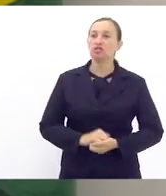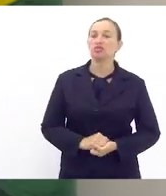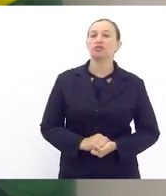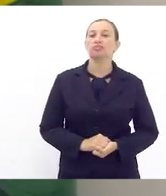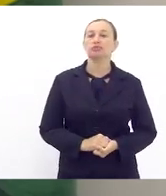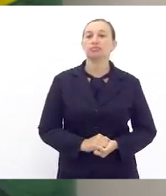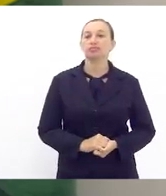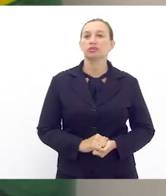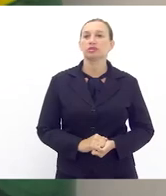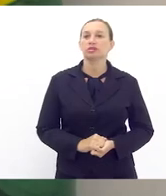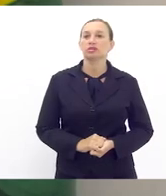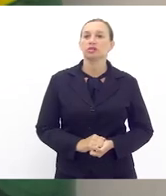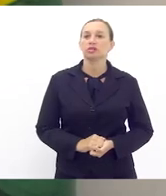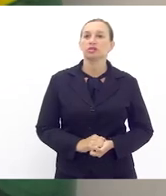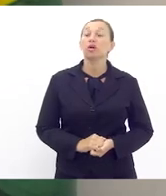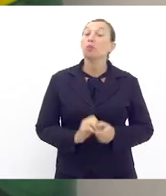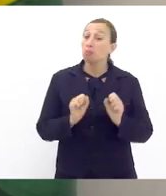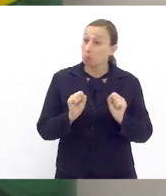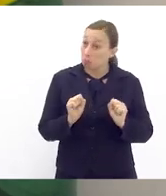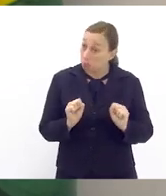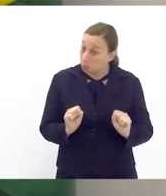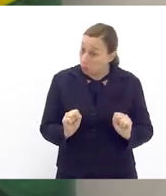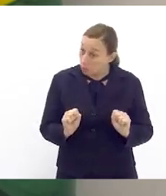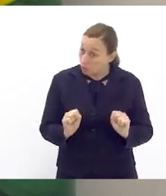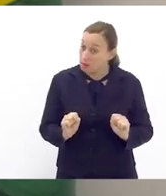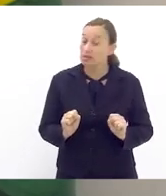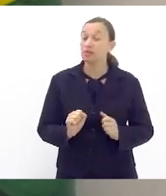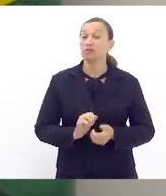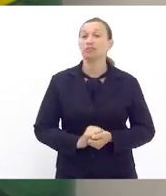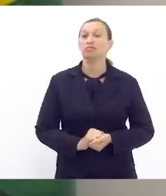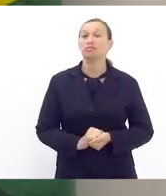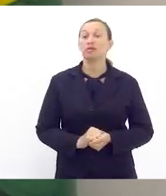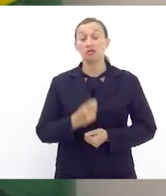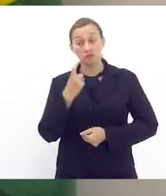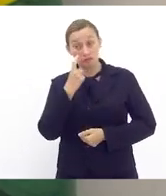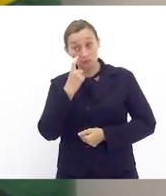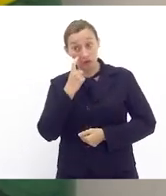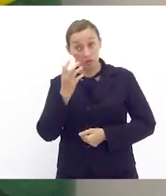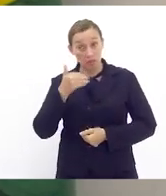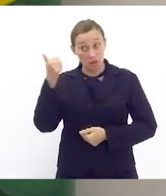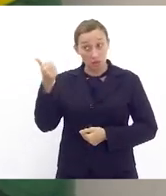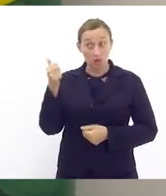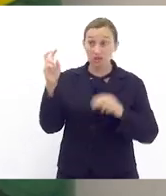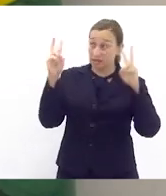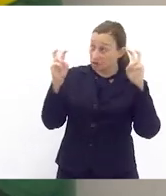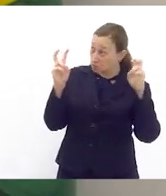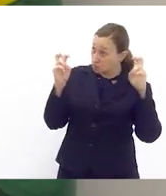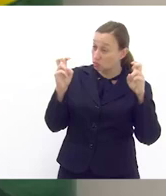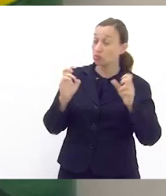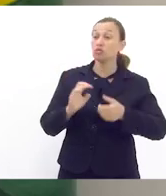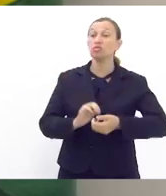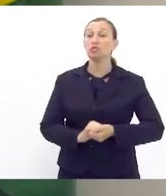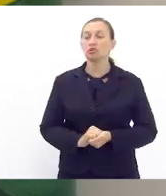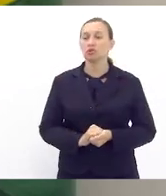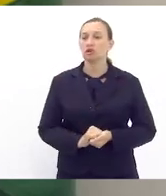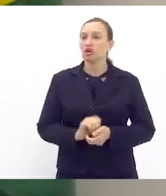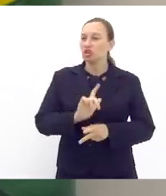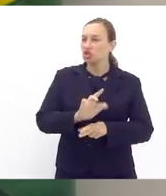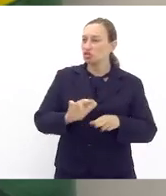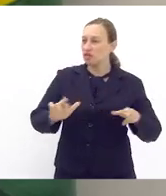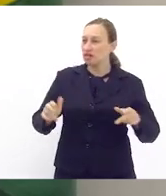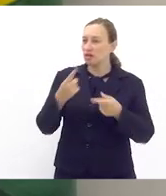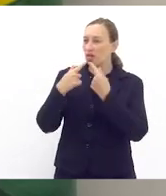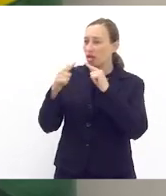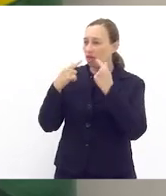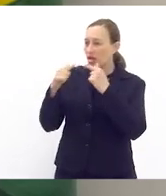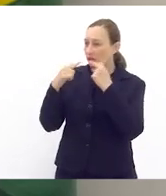que possa rever essas questões essas diversas reclamações